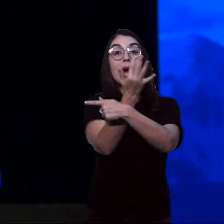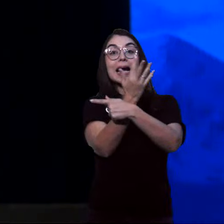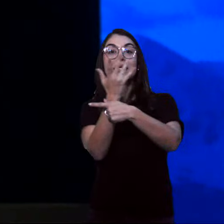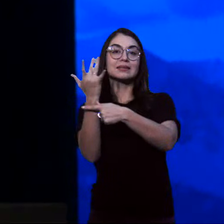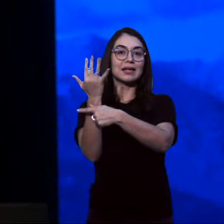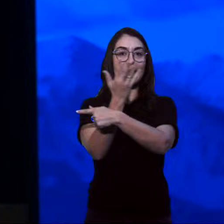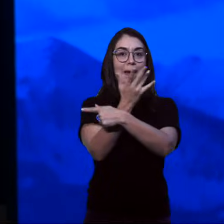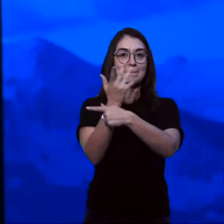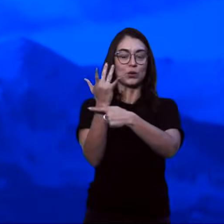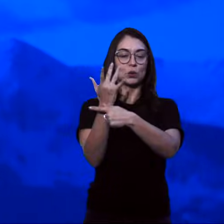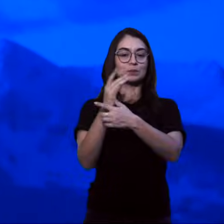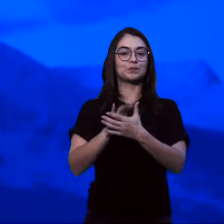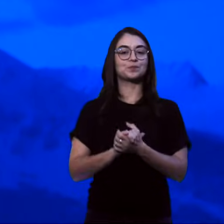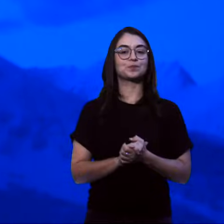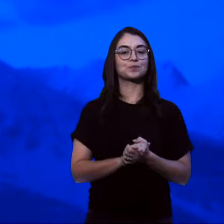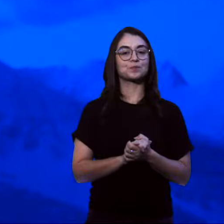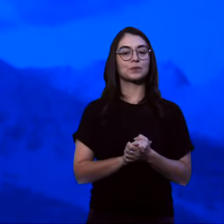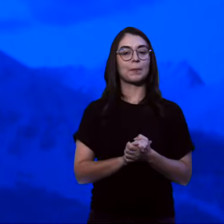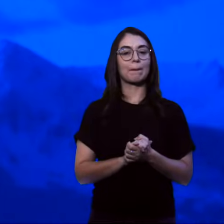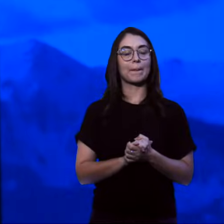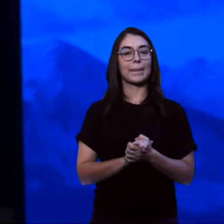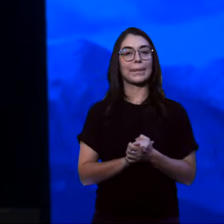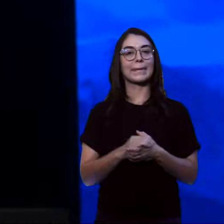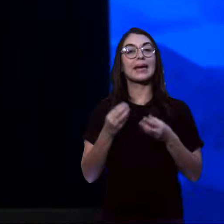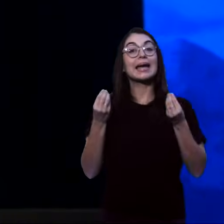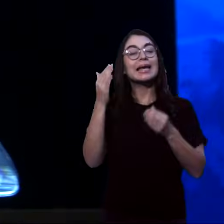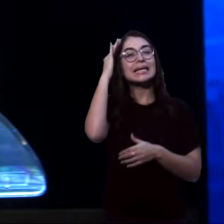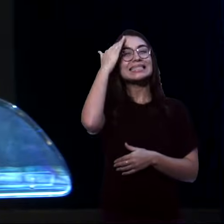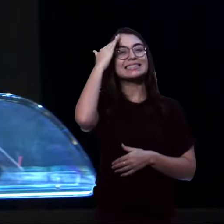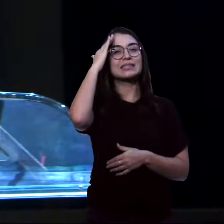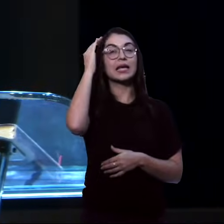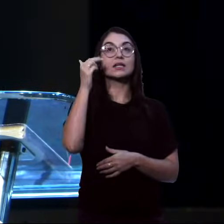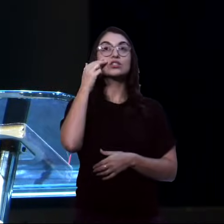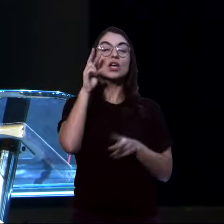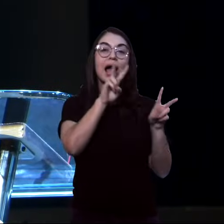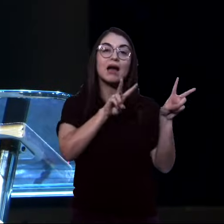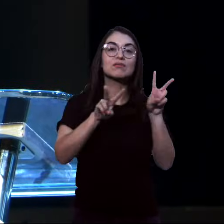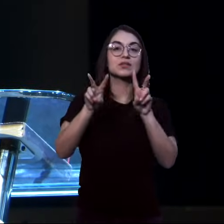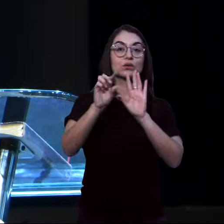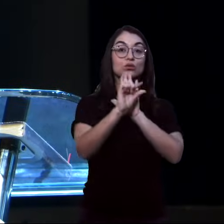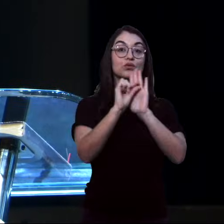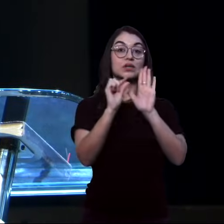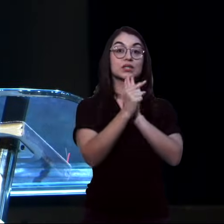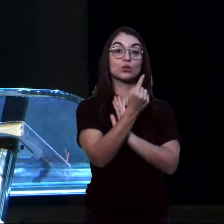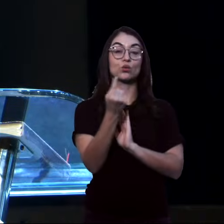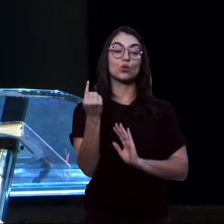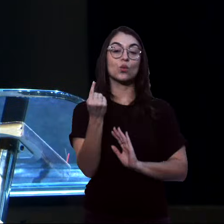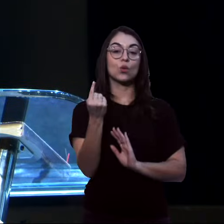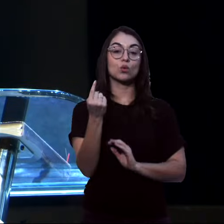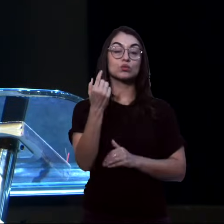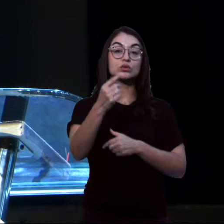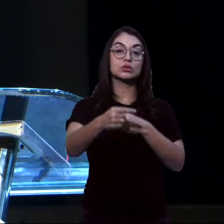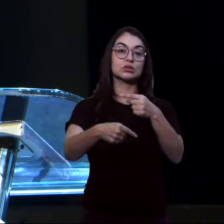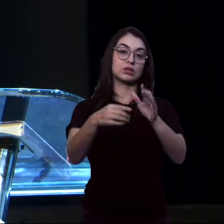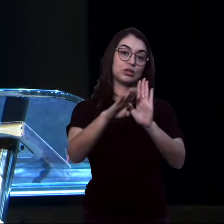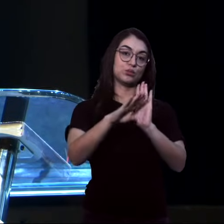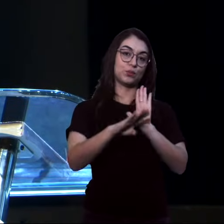começo? Ele recebe o significado da visão ali do versículo 11 em